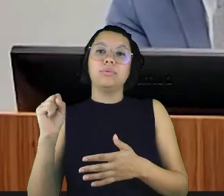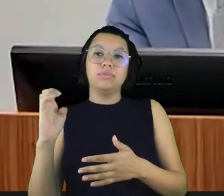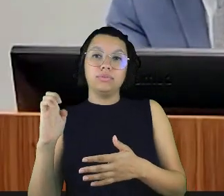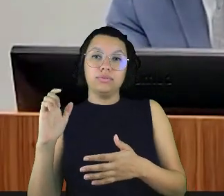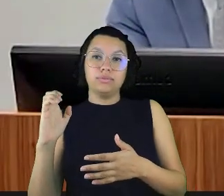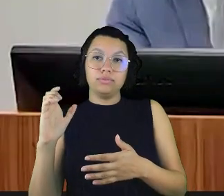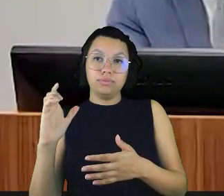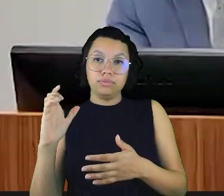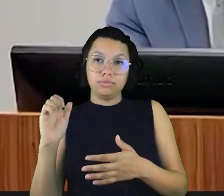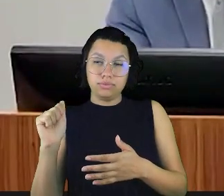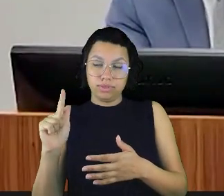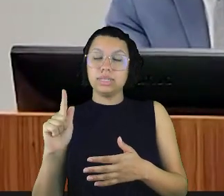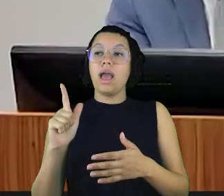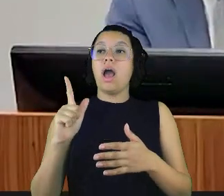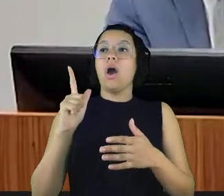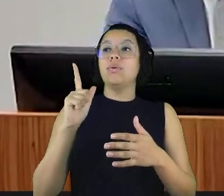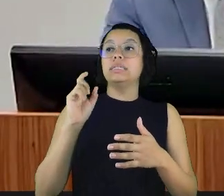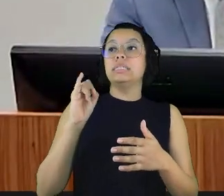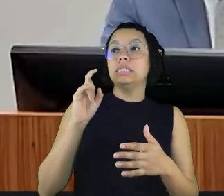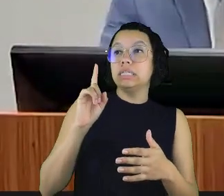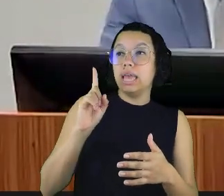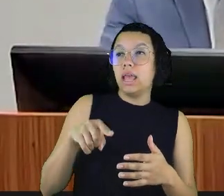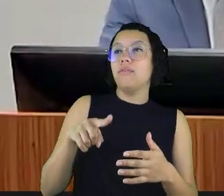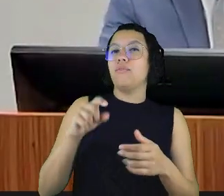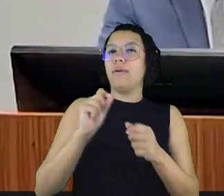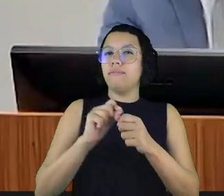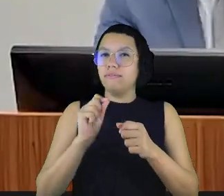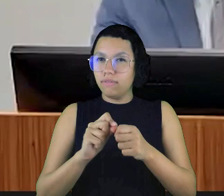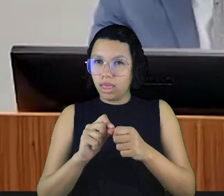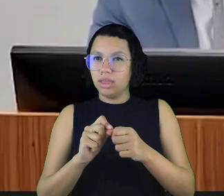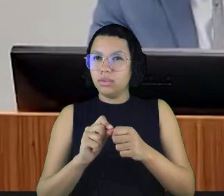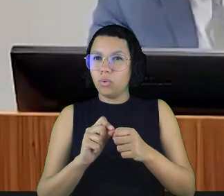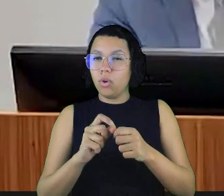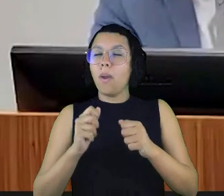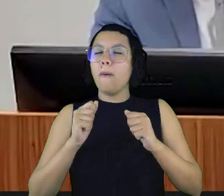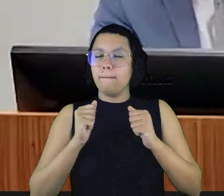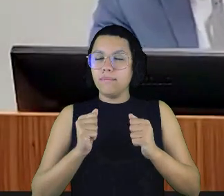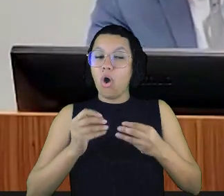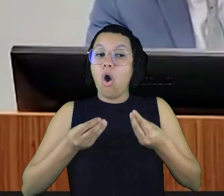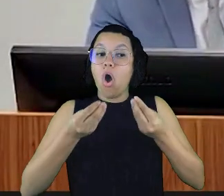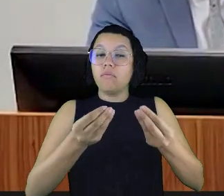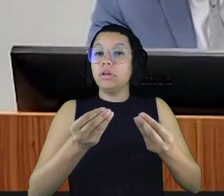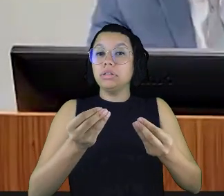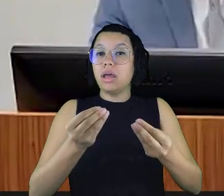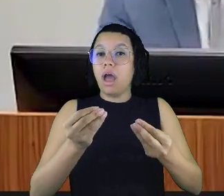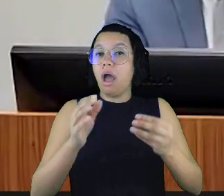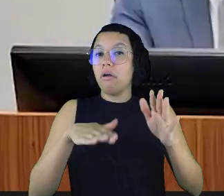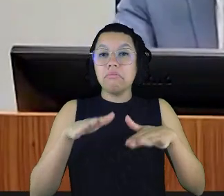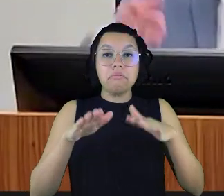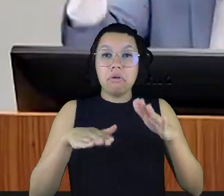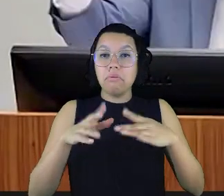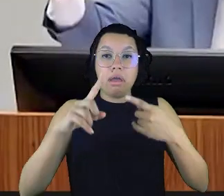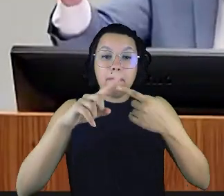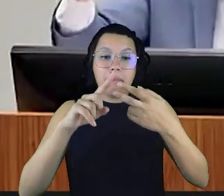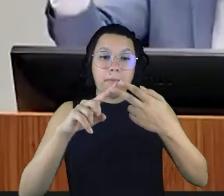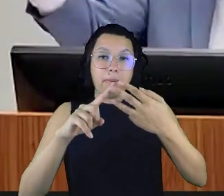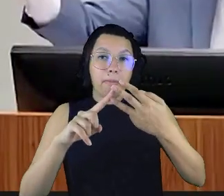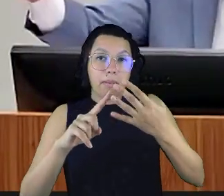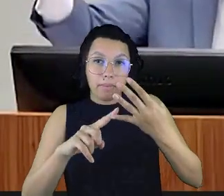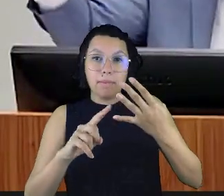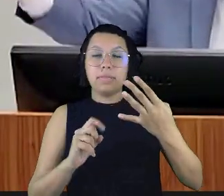sido constituído, eu posso ofertar em garantia qualquer dos mecanismos que está